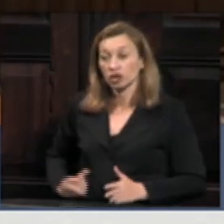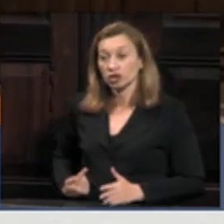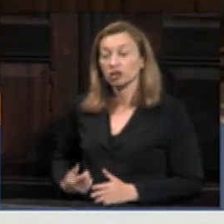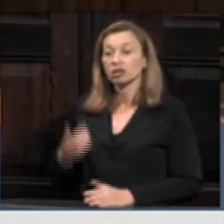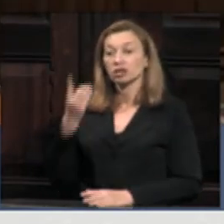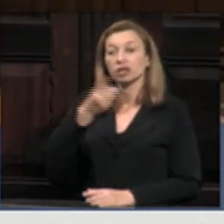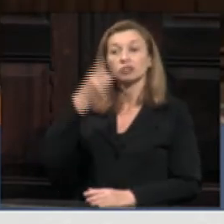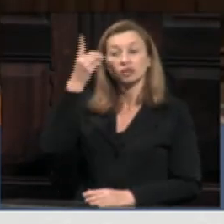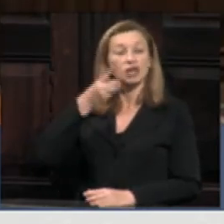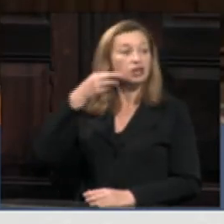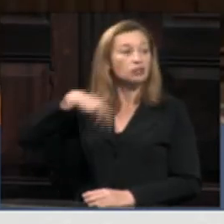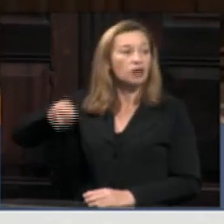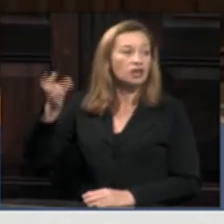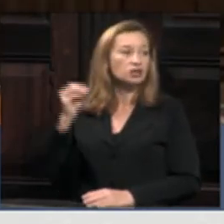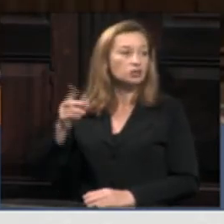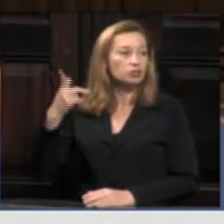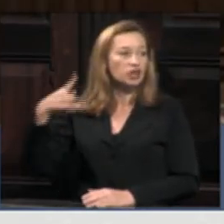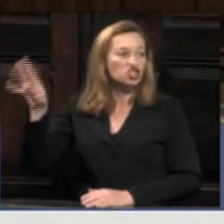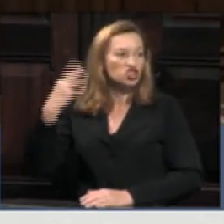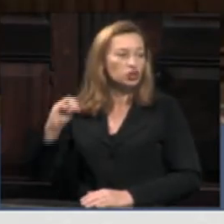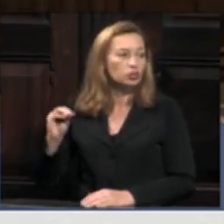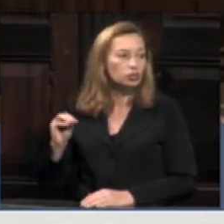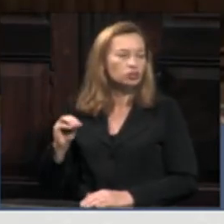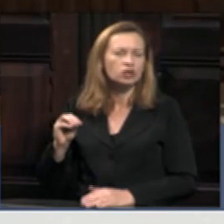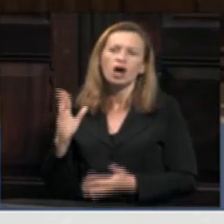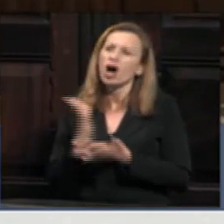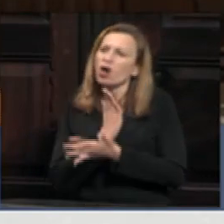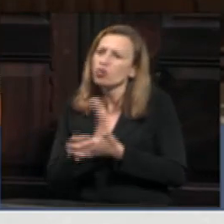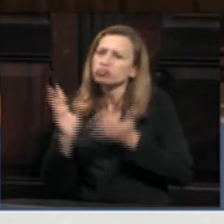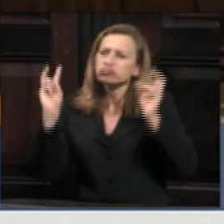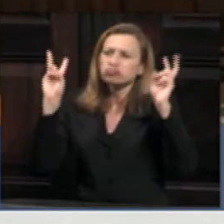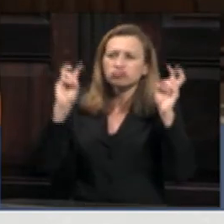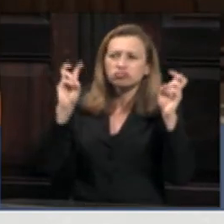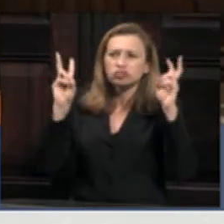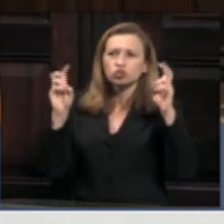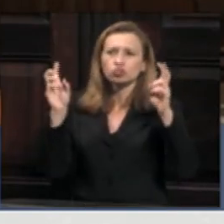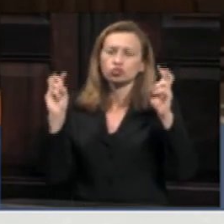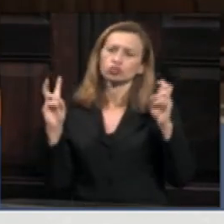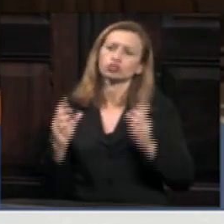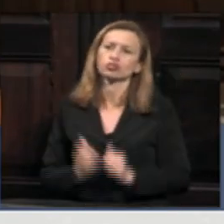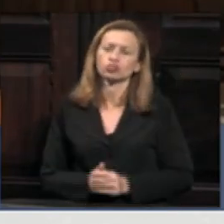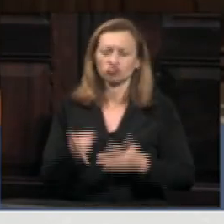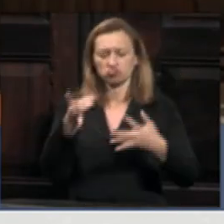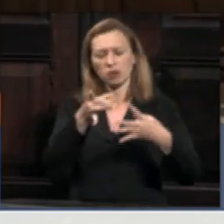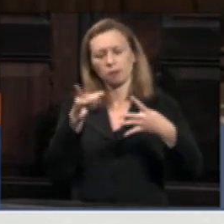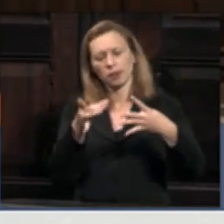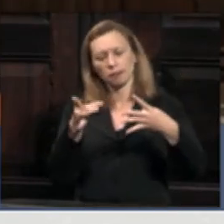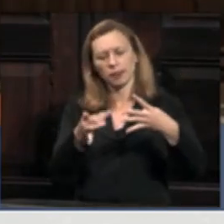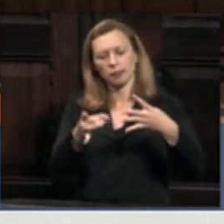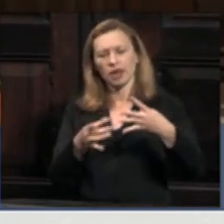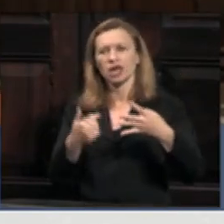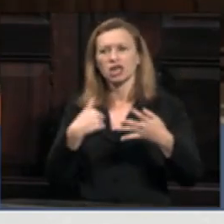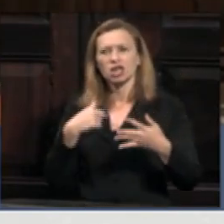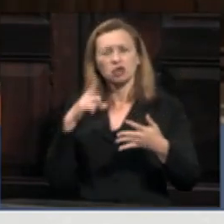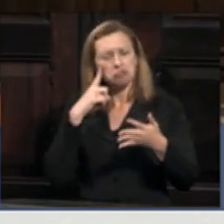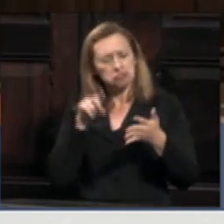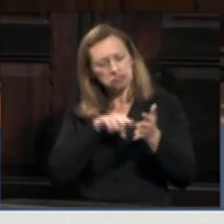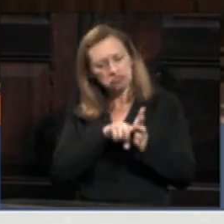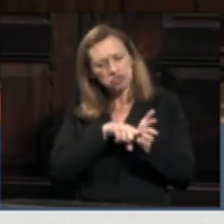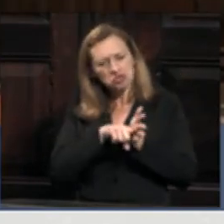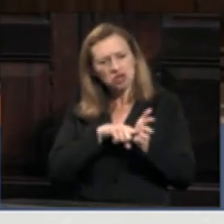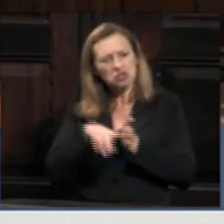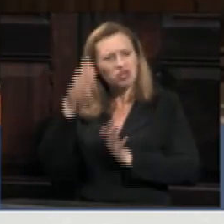Márcio Pacheco, alguns quesitos que eu verificava que era